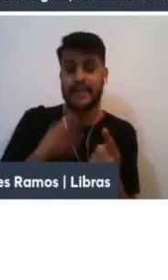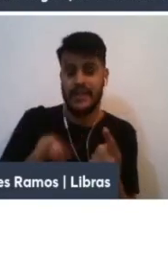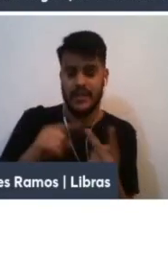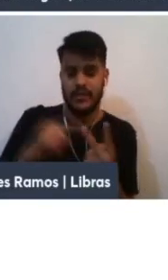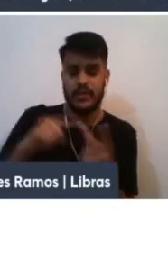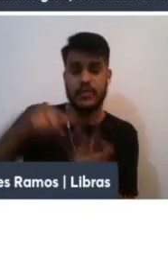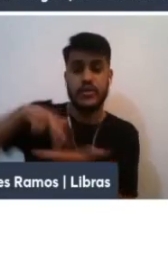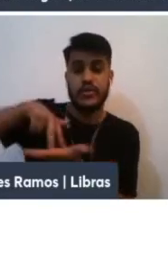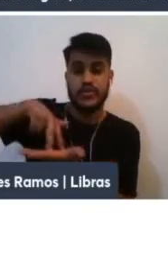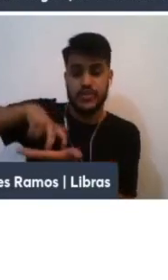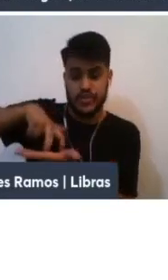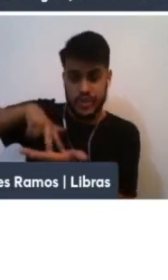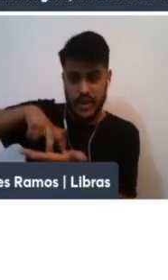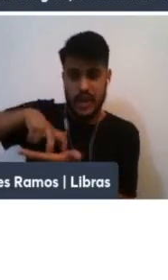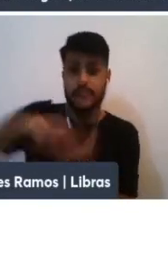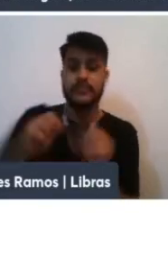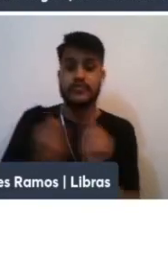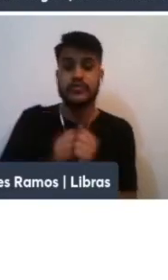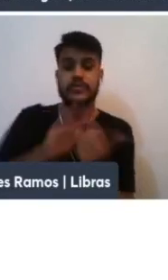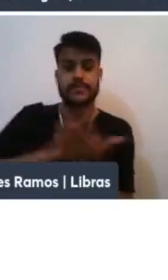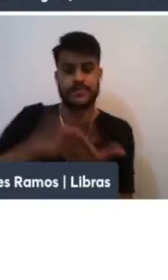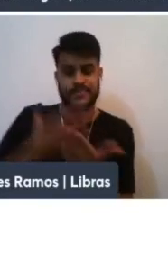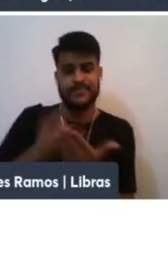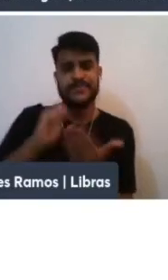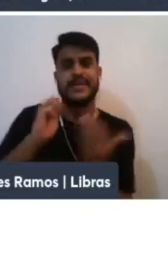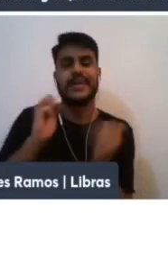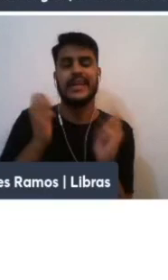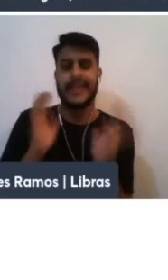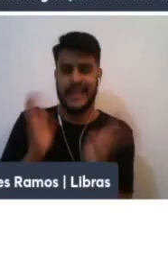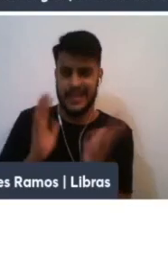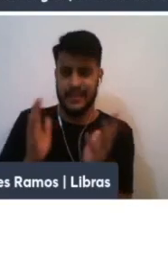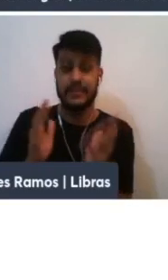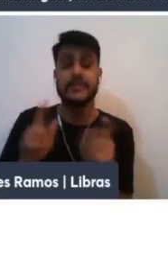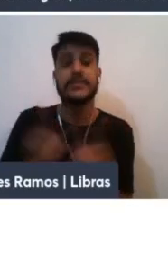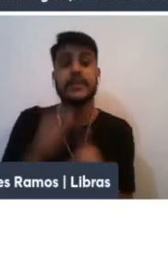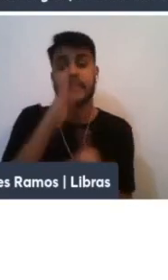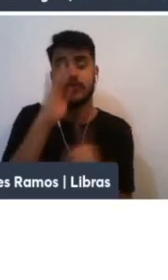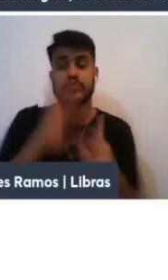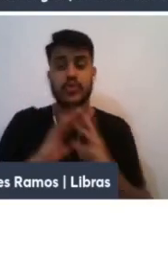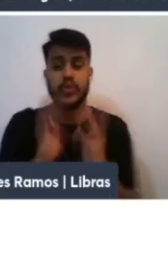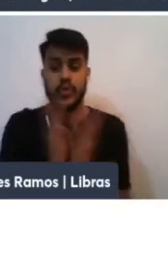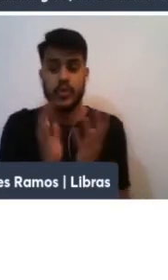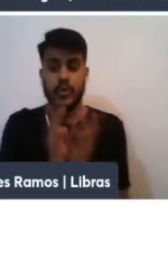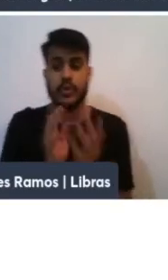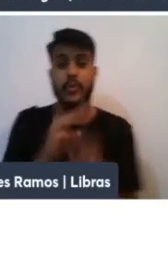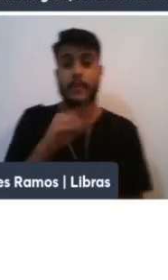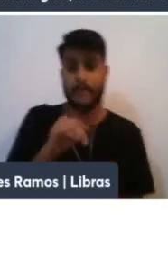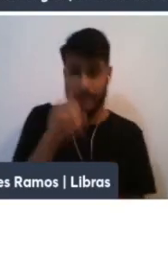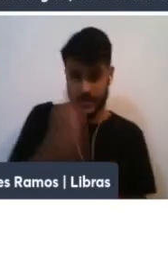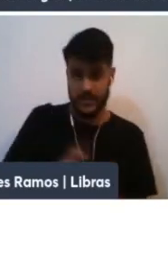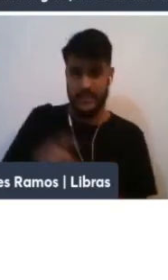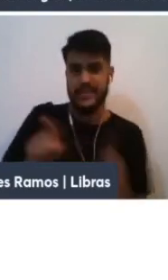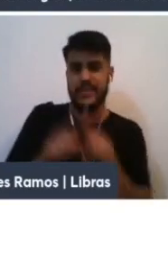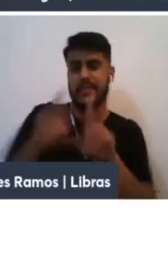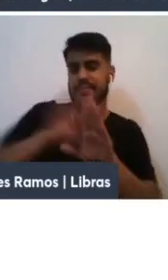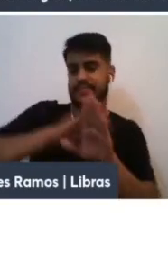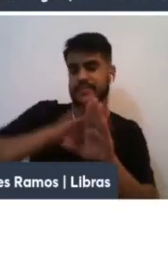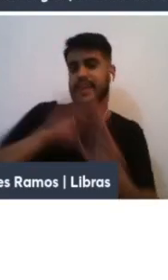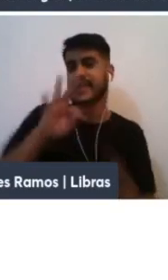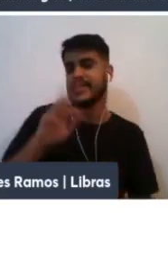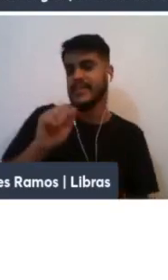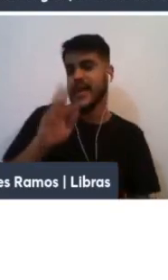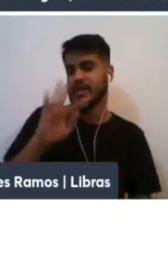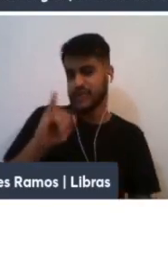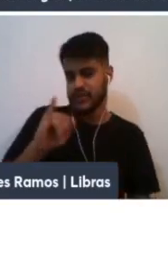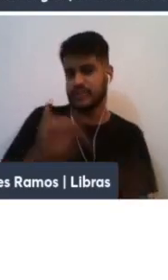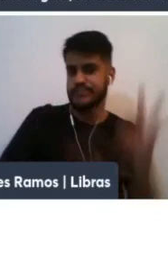pela interpretação em Libras, todo o pessoal do Mix, nome da Tati também, que cuidou da organização